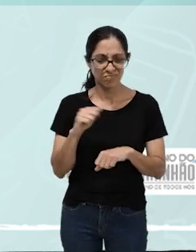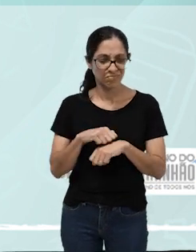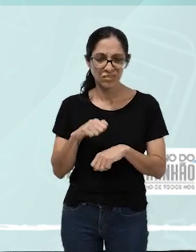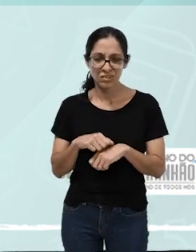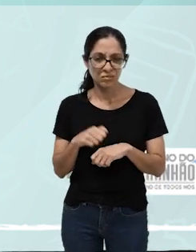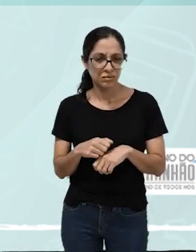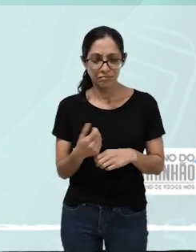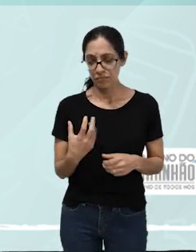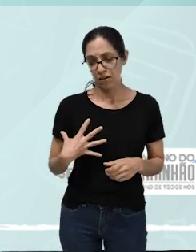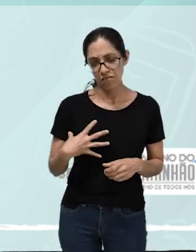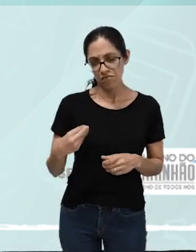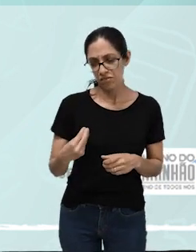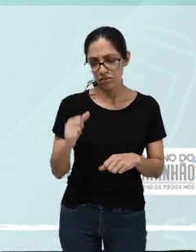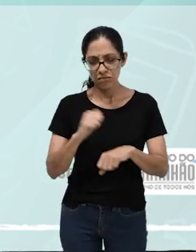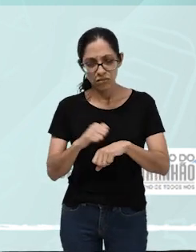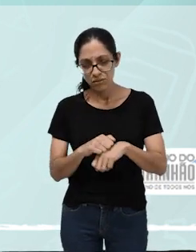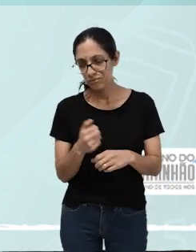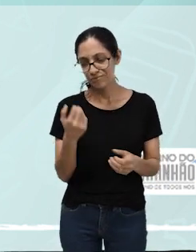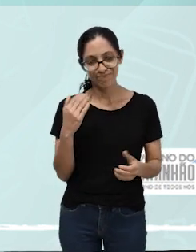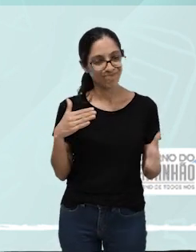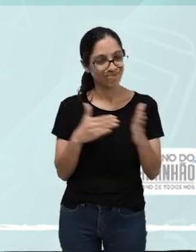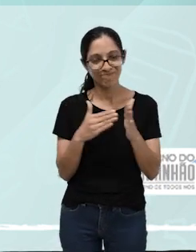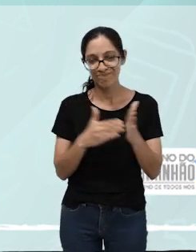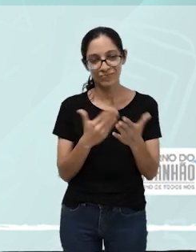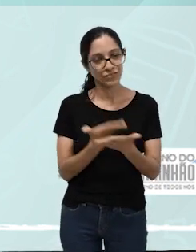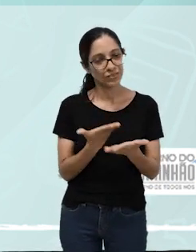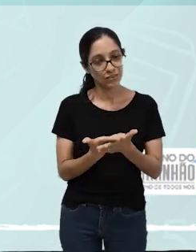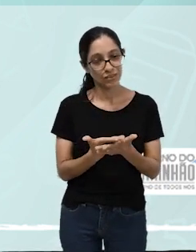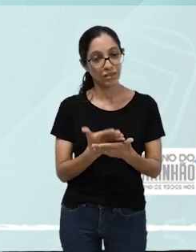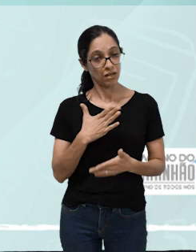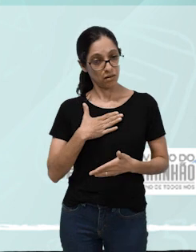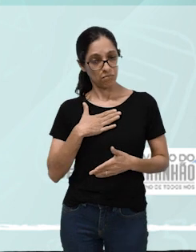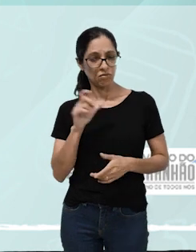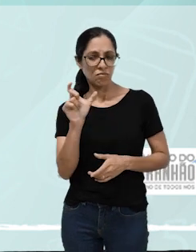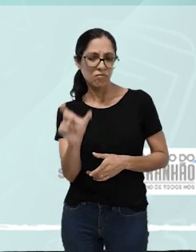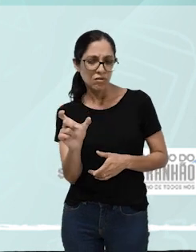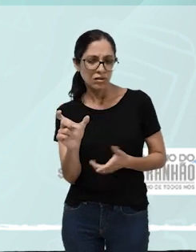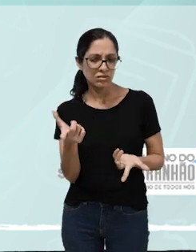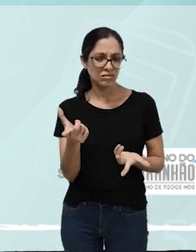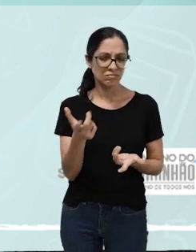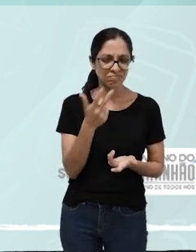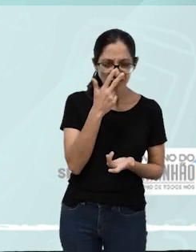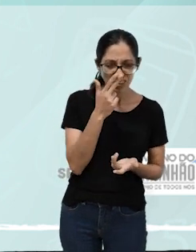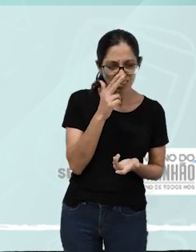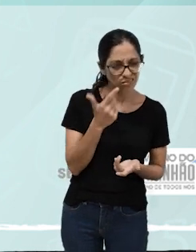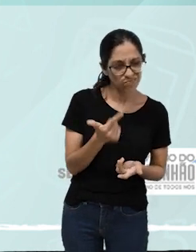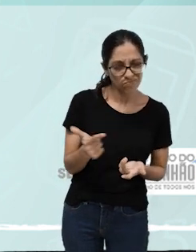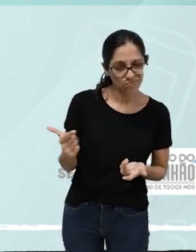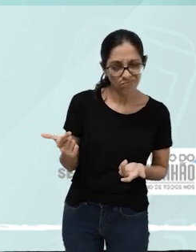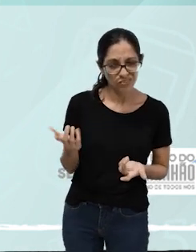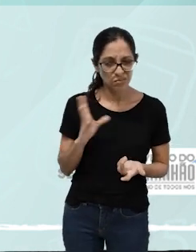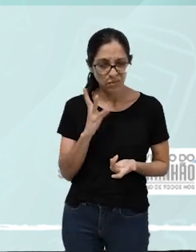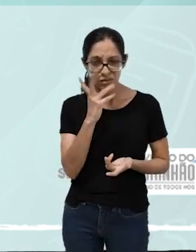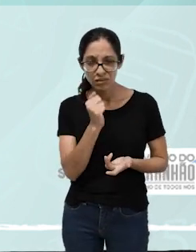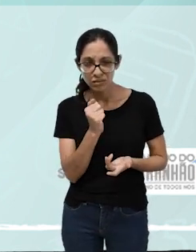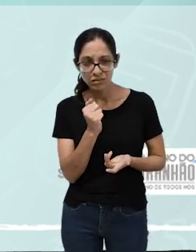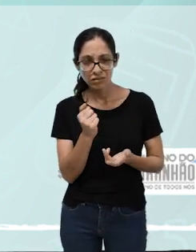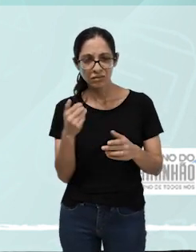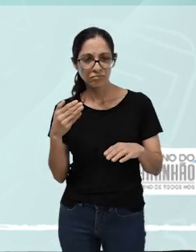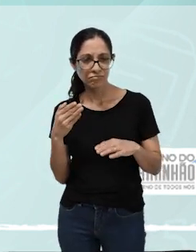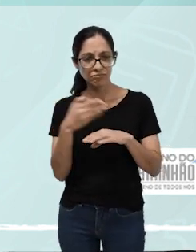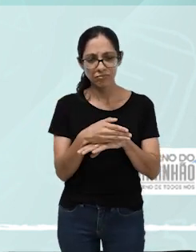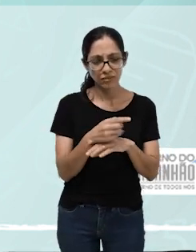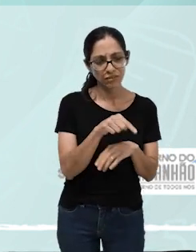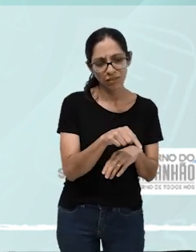não pode estudar meu verso rasteiro singelo e sem graça não entra na praça no